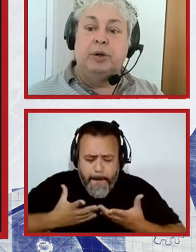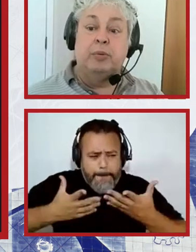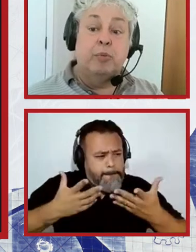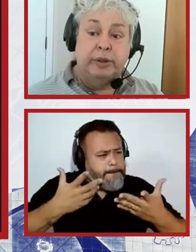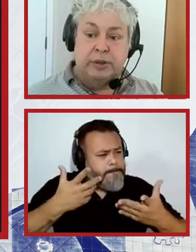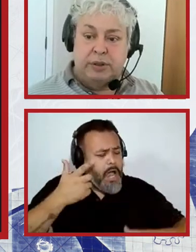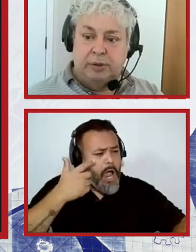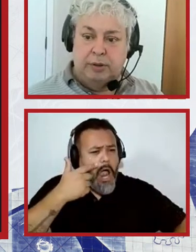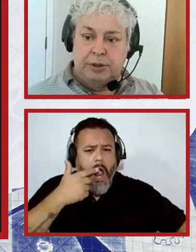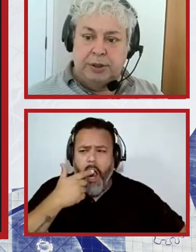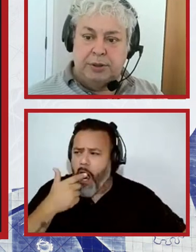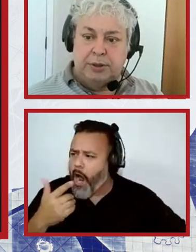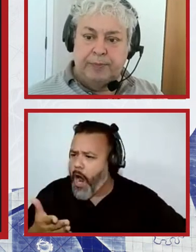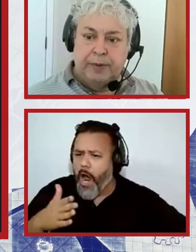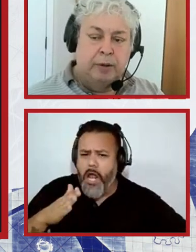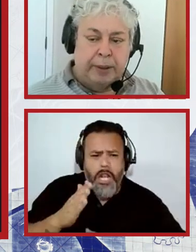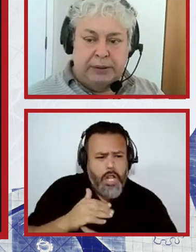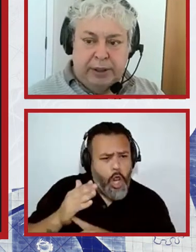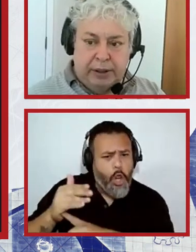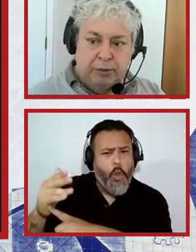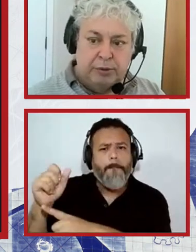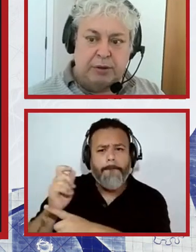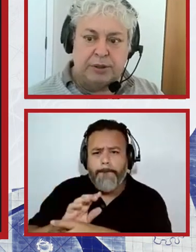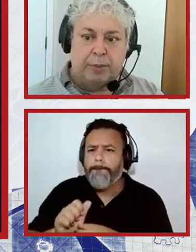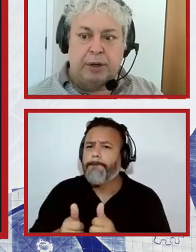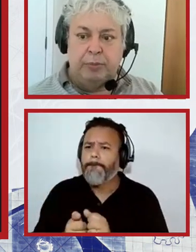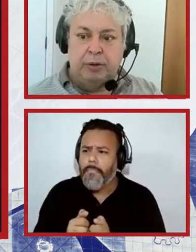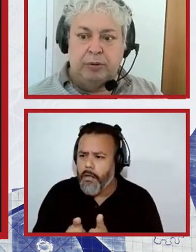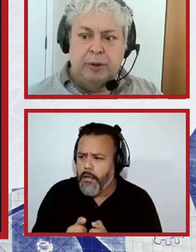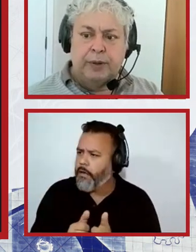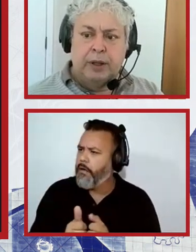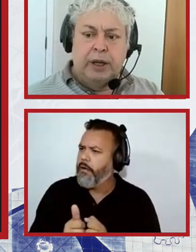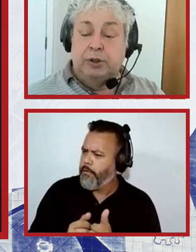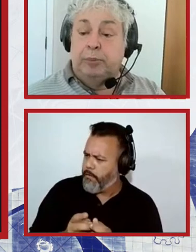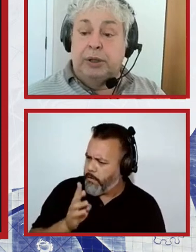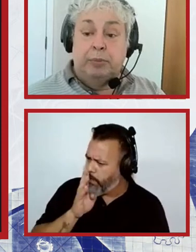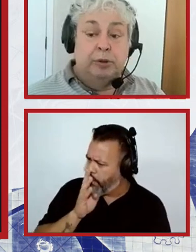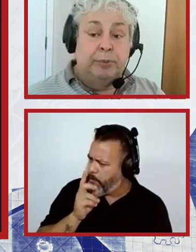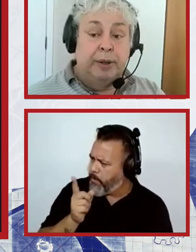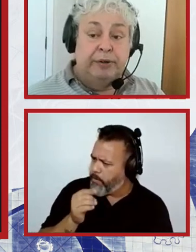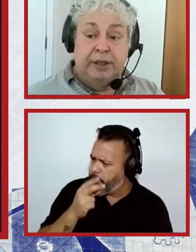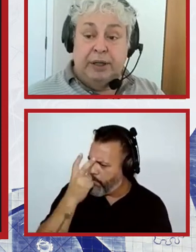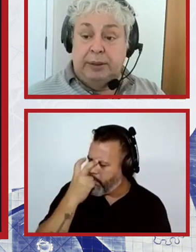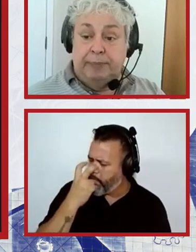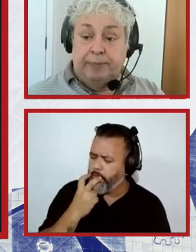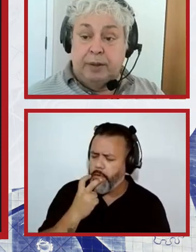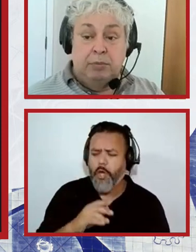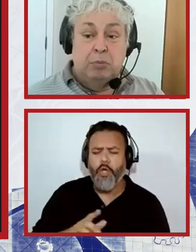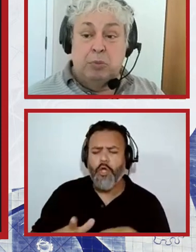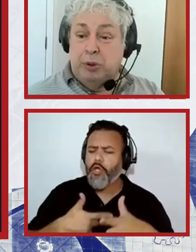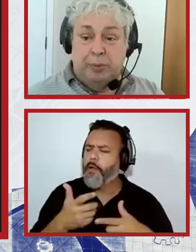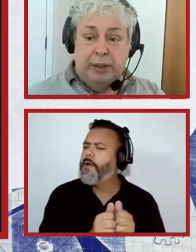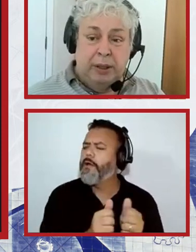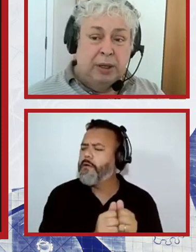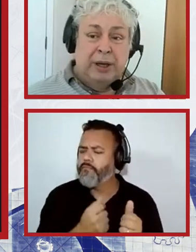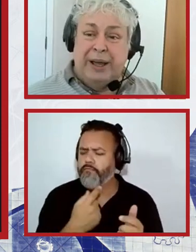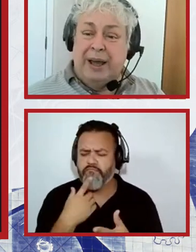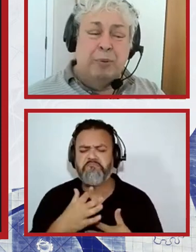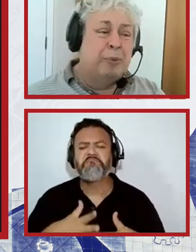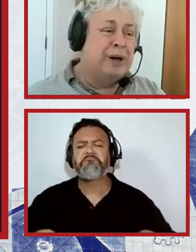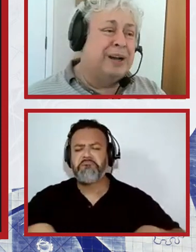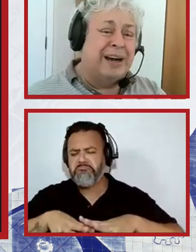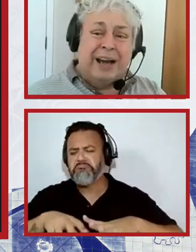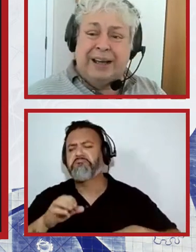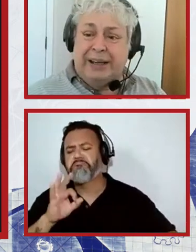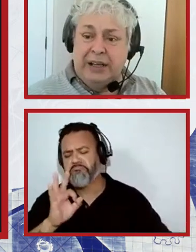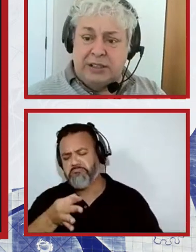eles dominam muitas tecnologias. Patrick é um cego que trabalha comigo, ele domina muito bem o NVDA, muito bem,